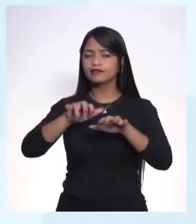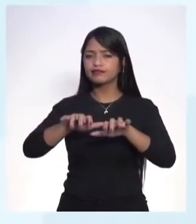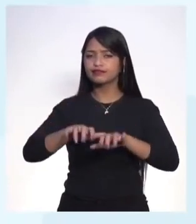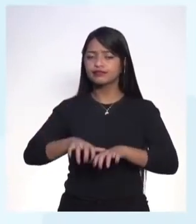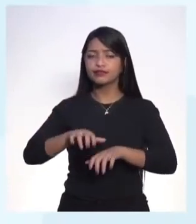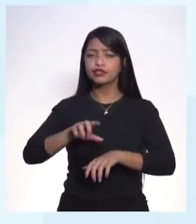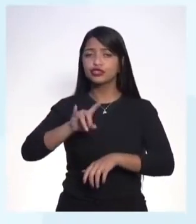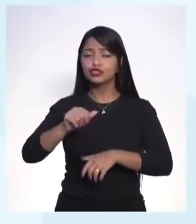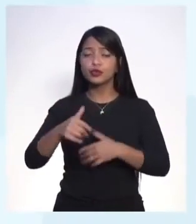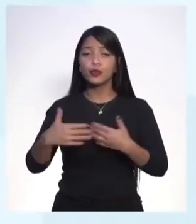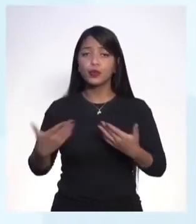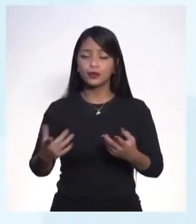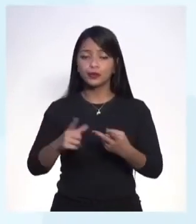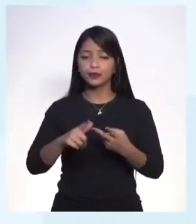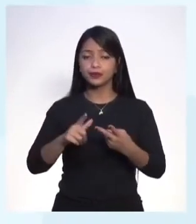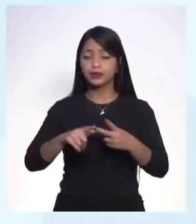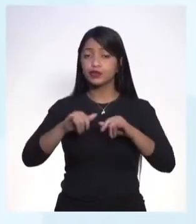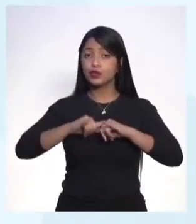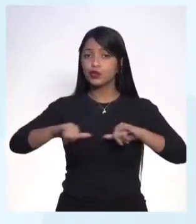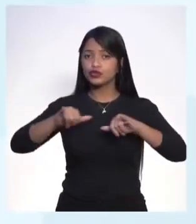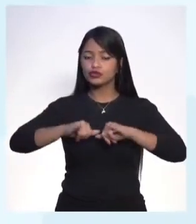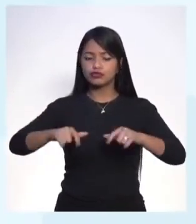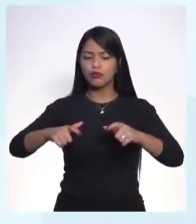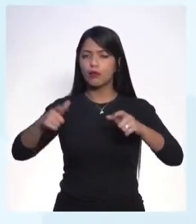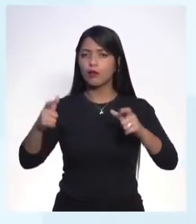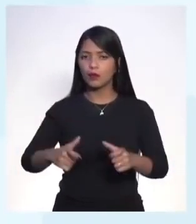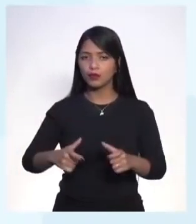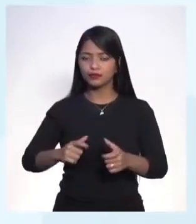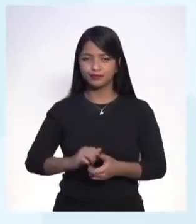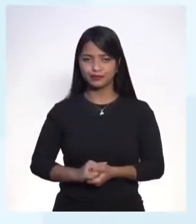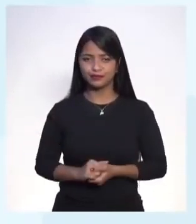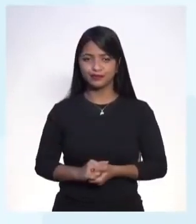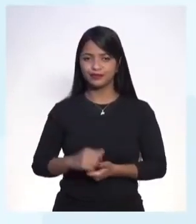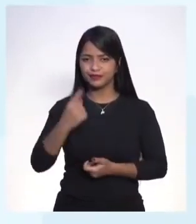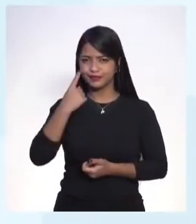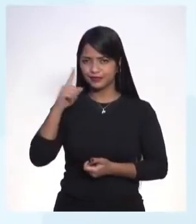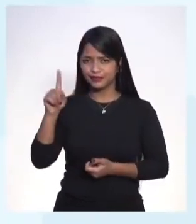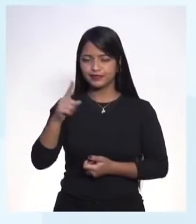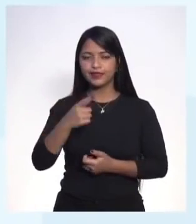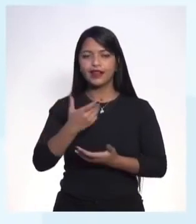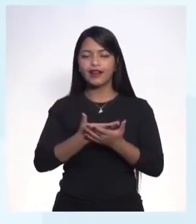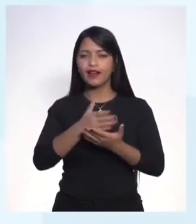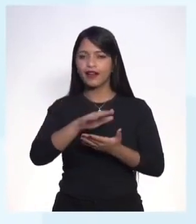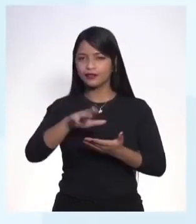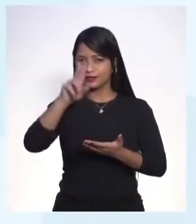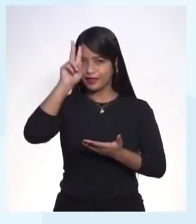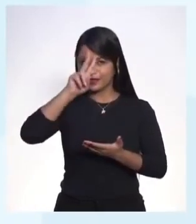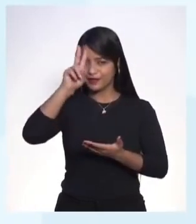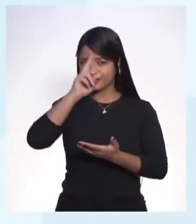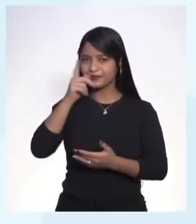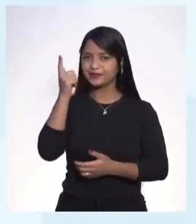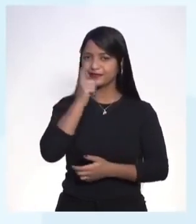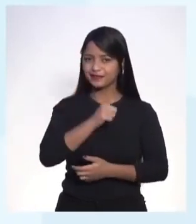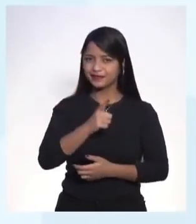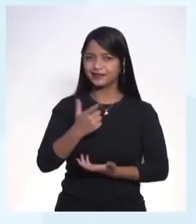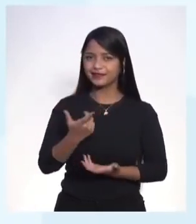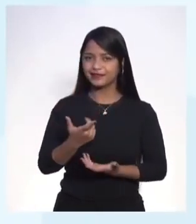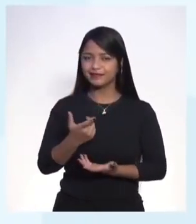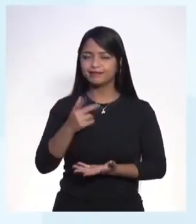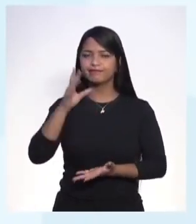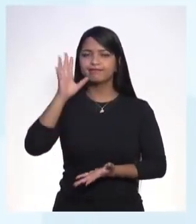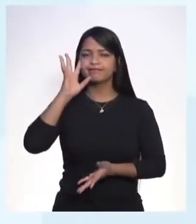E onde circulam as notícias? Então, a partir do que está ali, será que o nosso aluno consegue lembrar alguma coisa, fazer